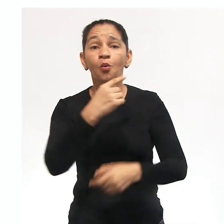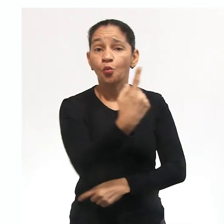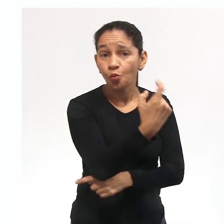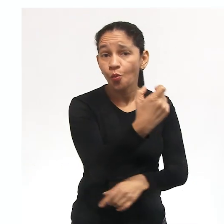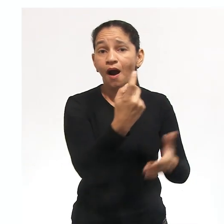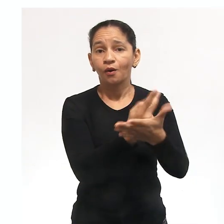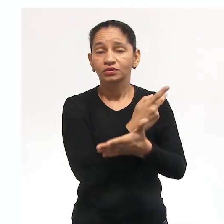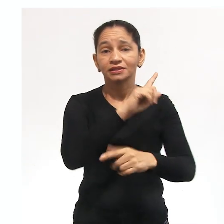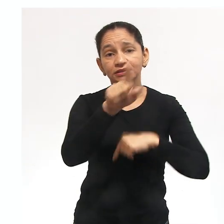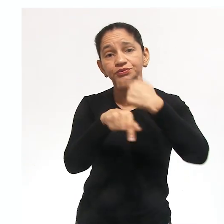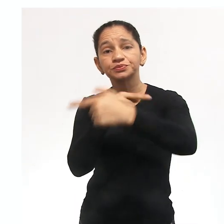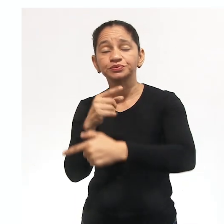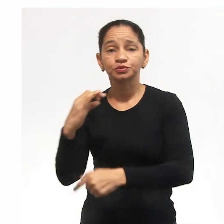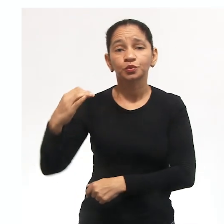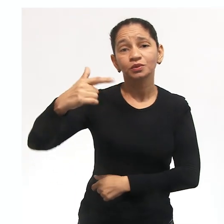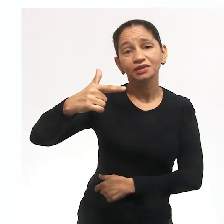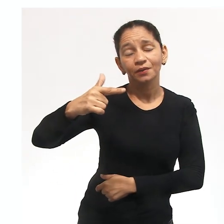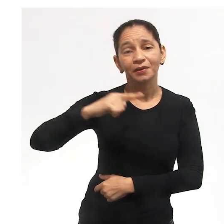interconectados, estão